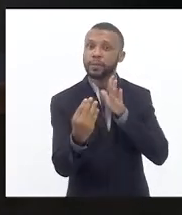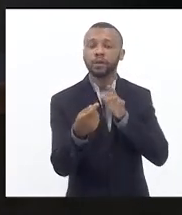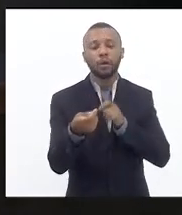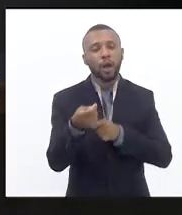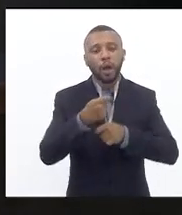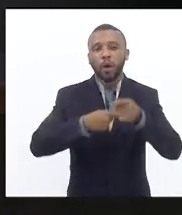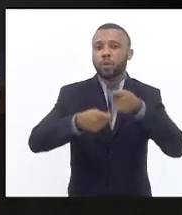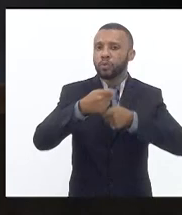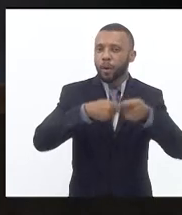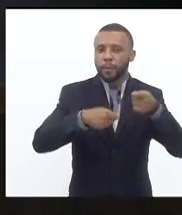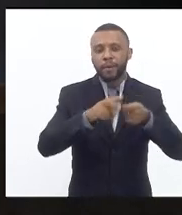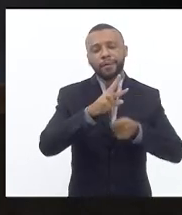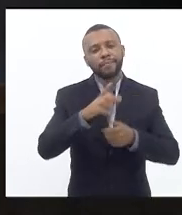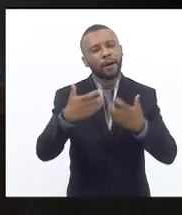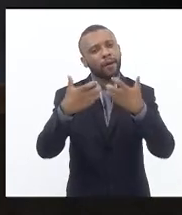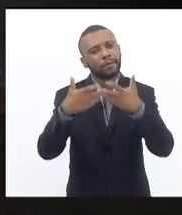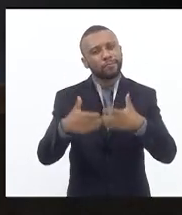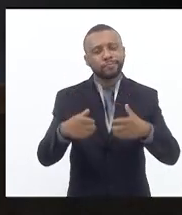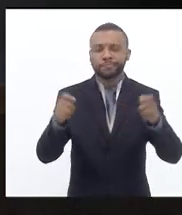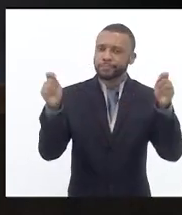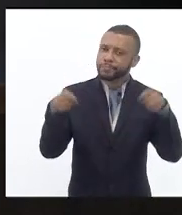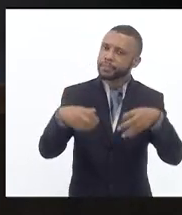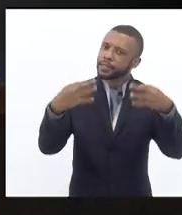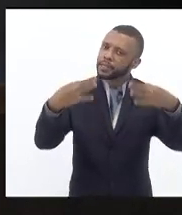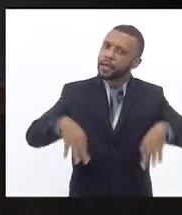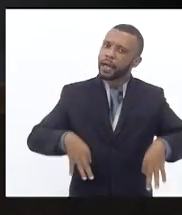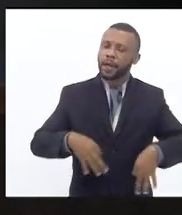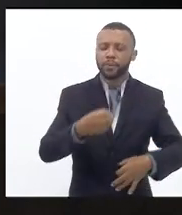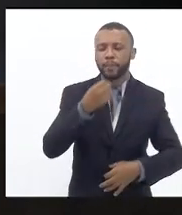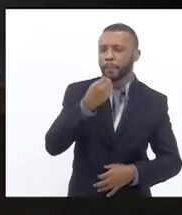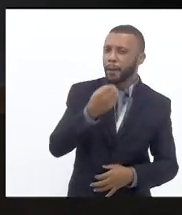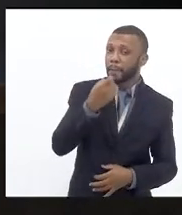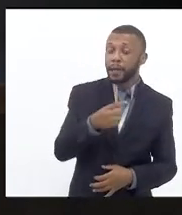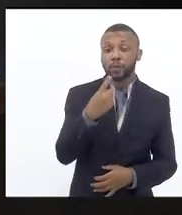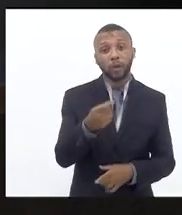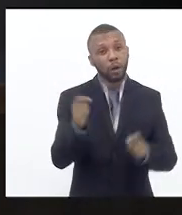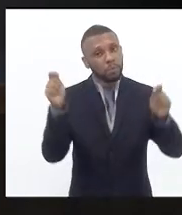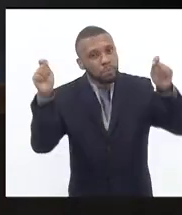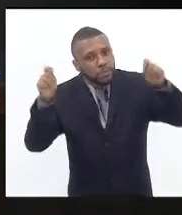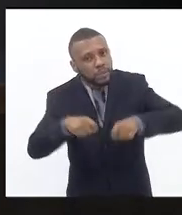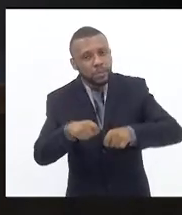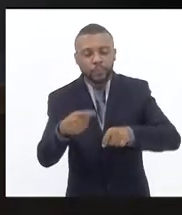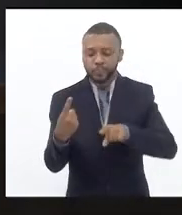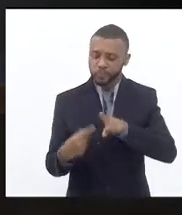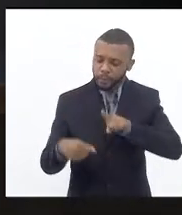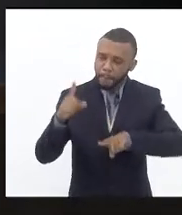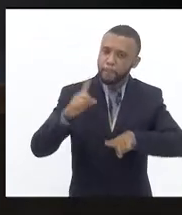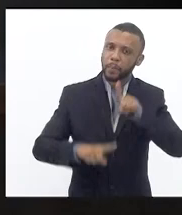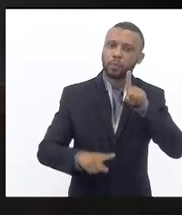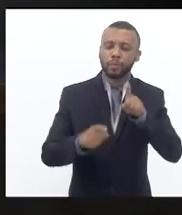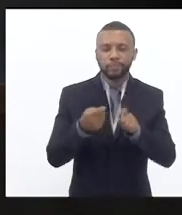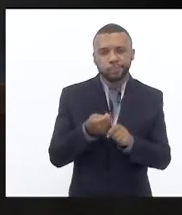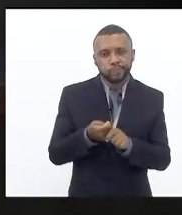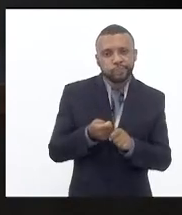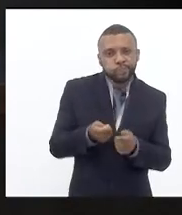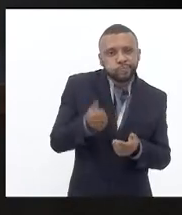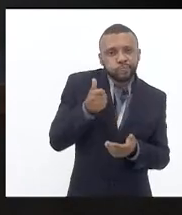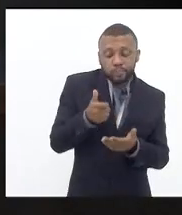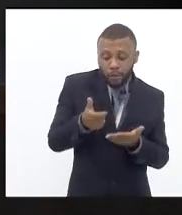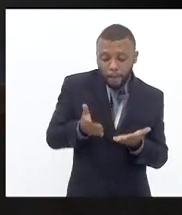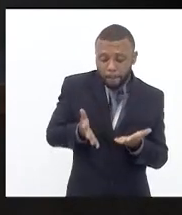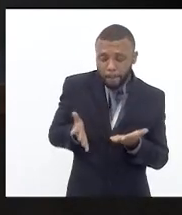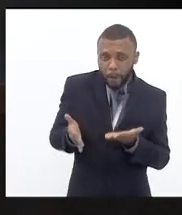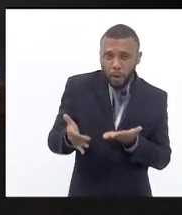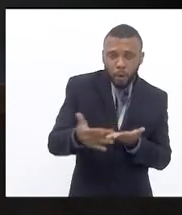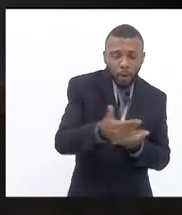fez vai funcionar super bem nós vamos poder fazer desenvolvimento geral arrecadação